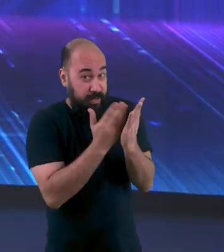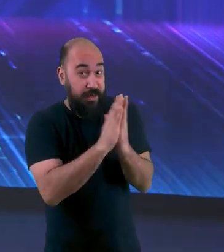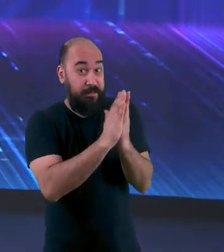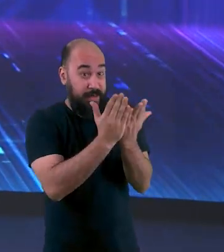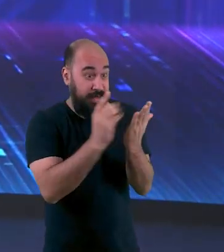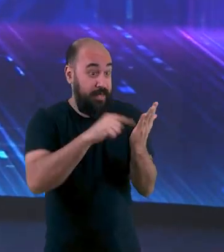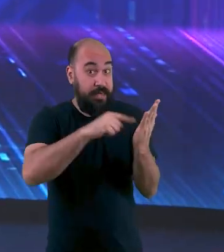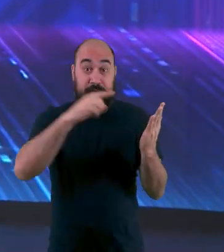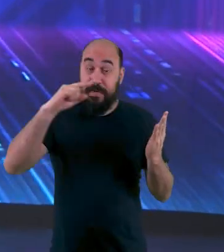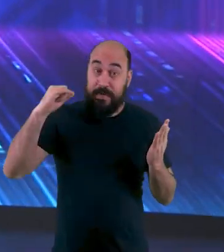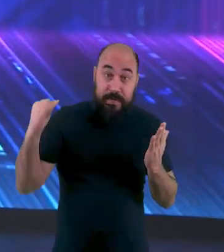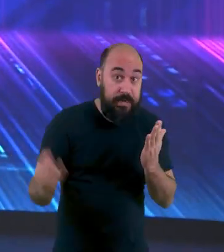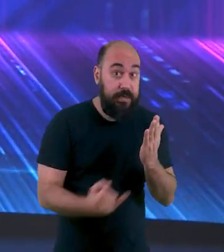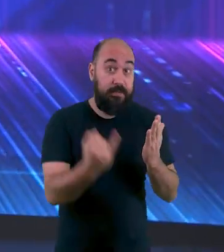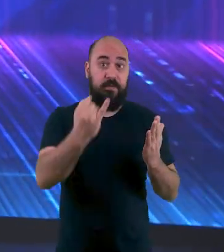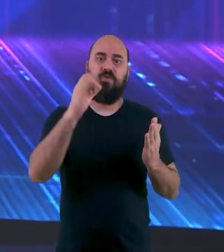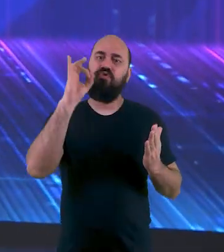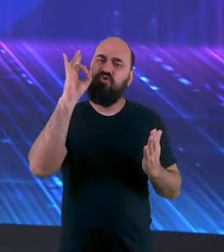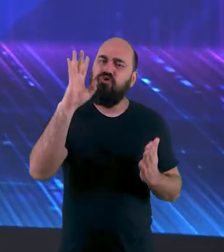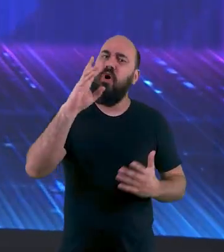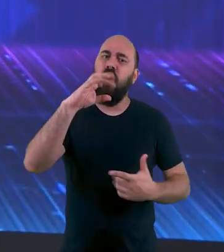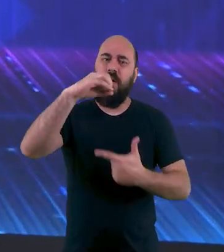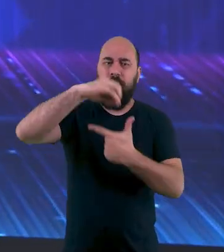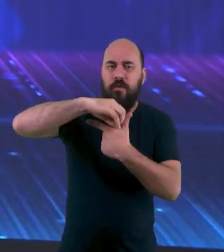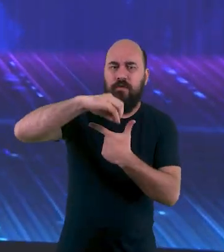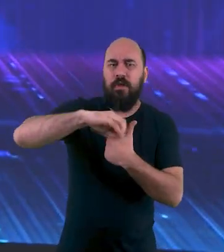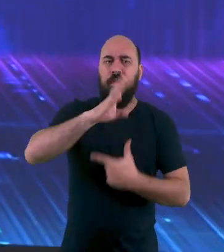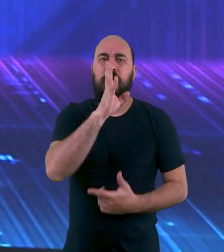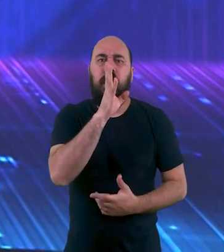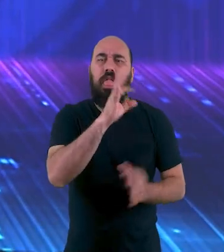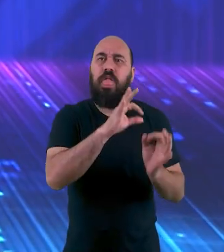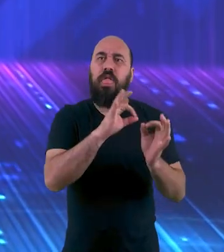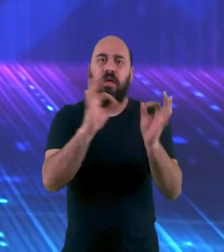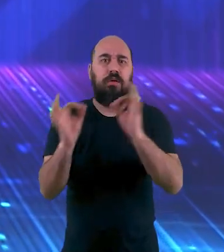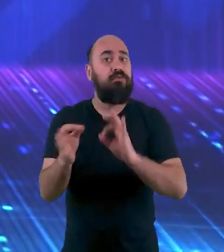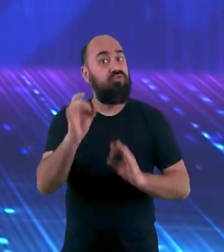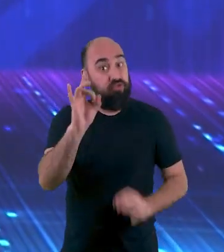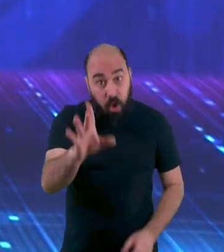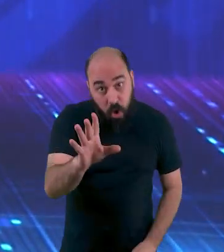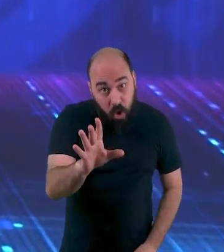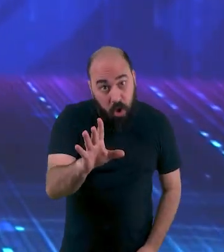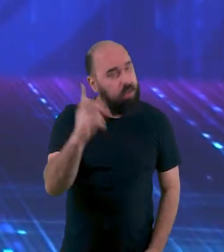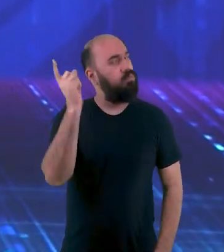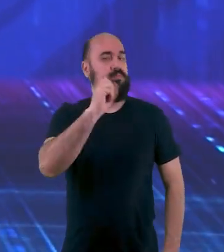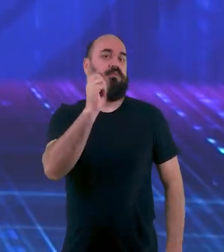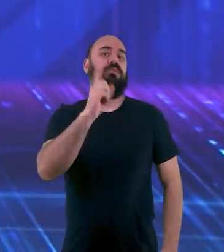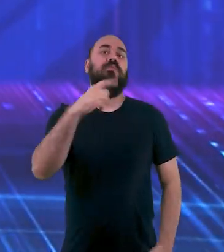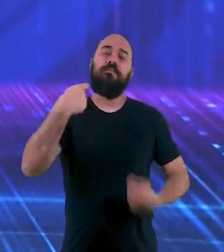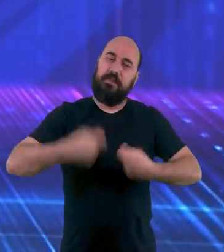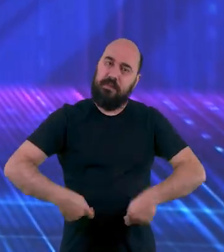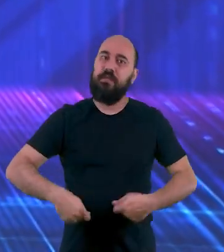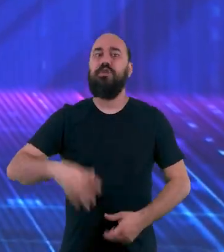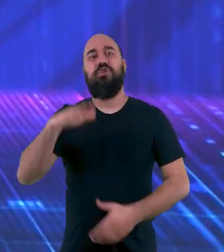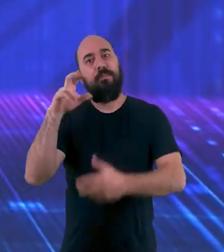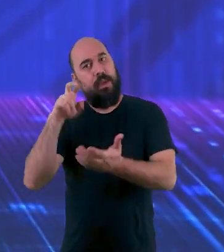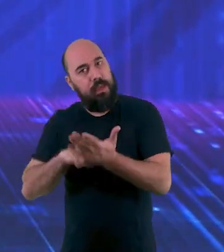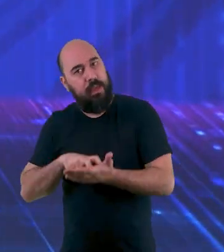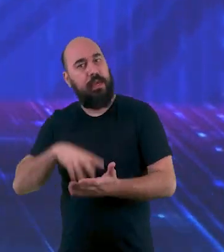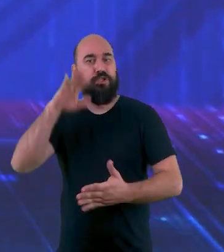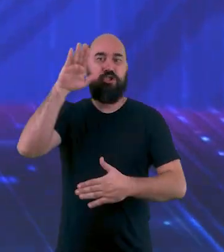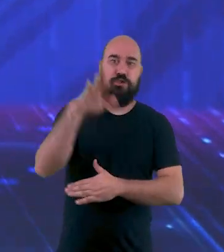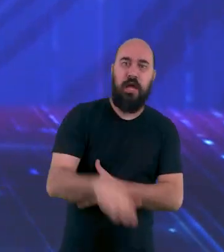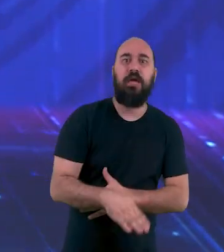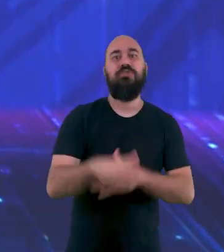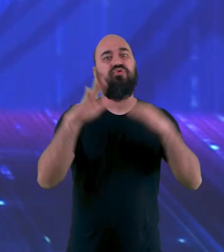Não apenas nos programas aqui da Novo Tempo, como no seu dia a dia, na sua vida, de manhã, de tarde, de noite, no horário que seja melhor para